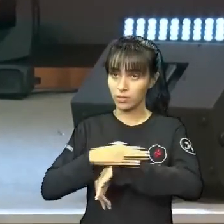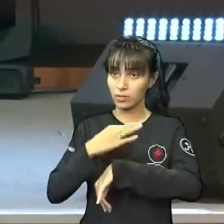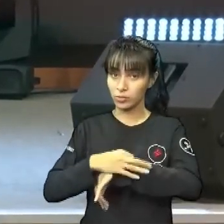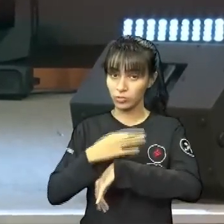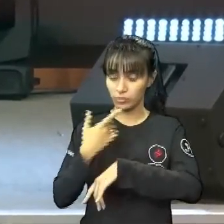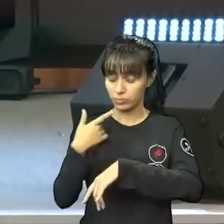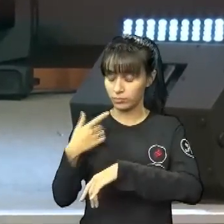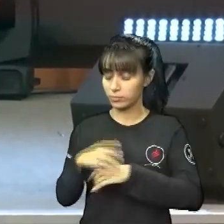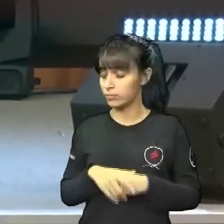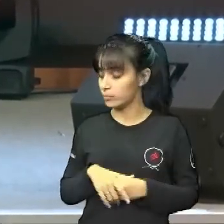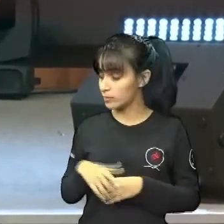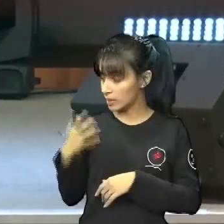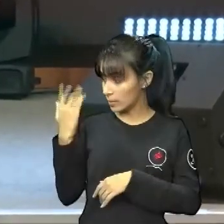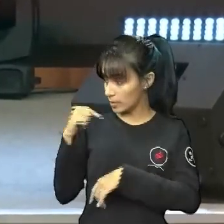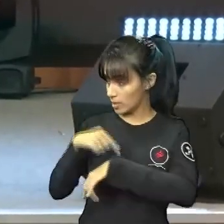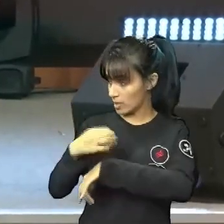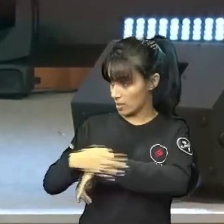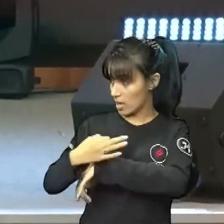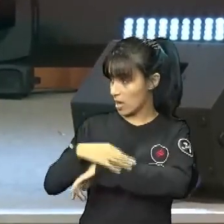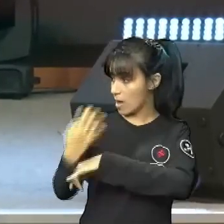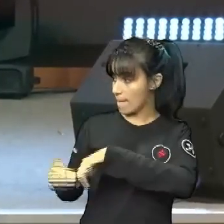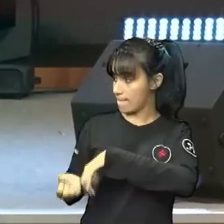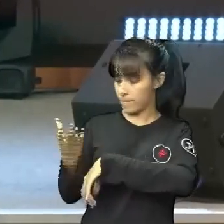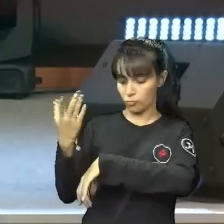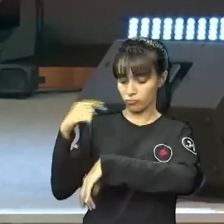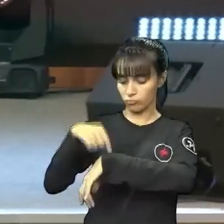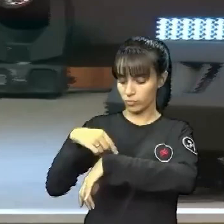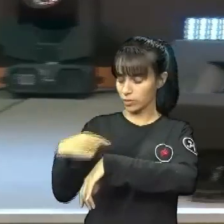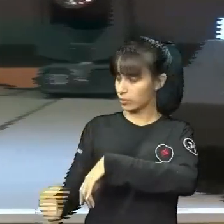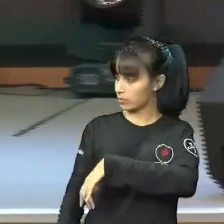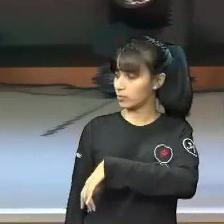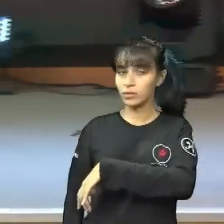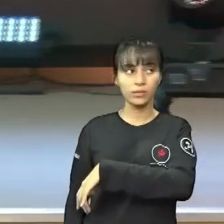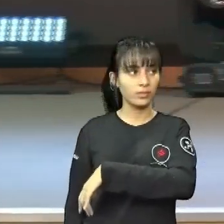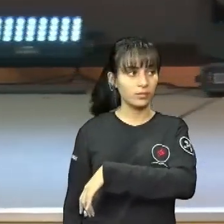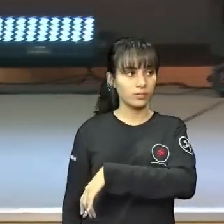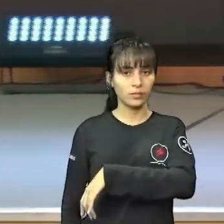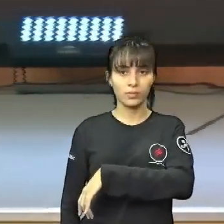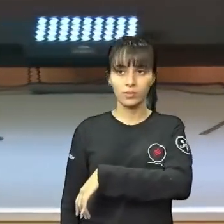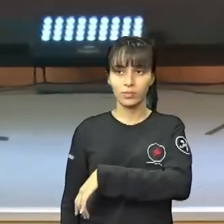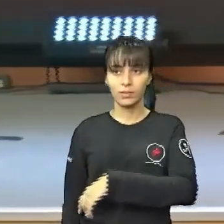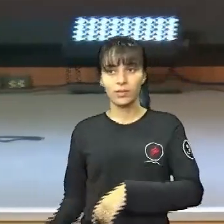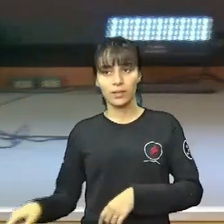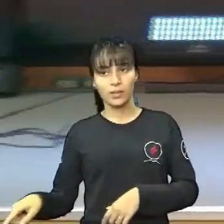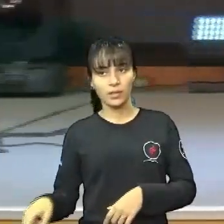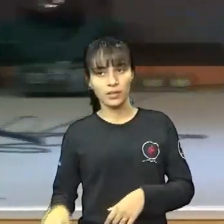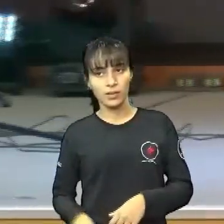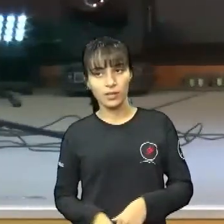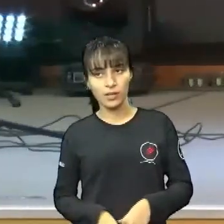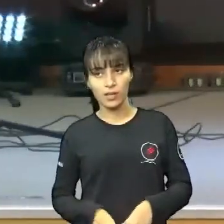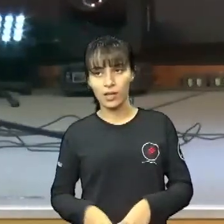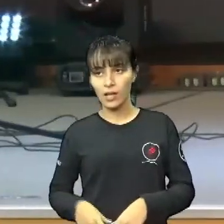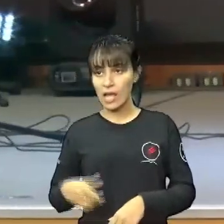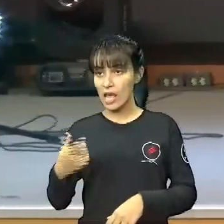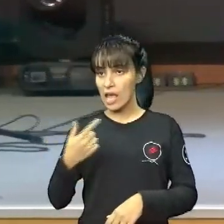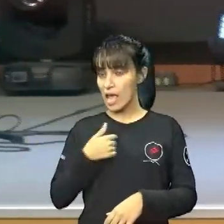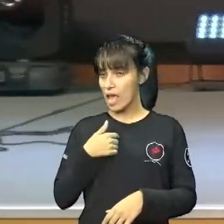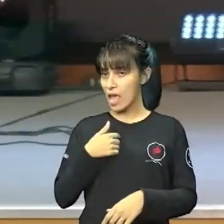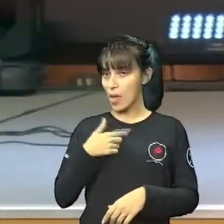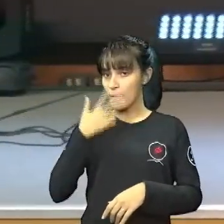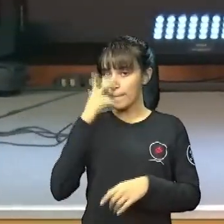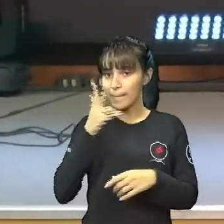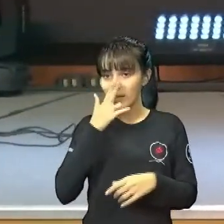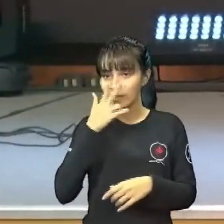Aí disse assim você sabia que esse relógio apareceu aqui no meu pulso e ele caiu na minha que eu falei assim eu choquei ele não